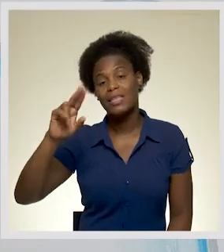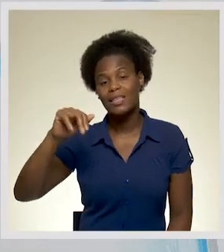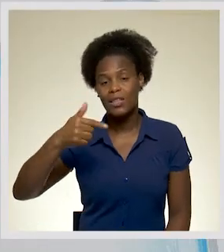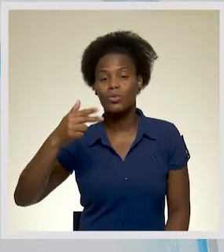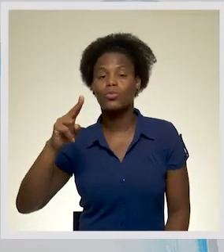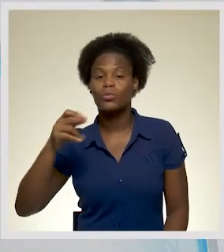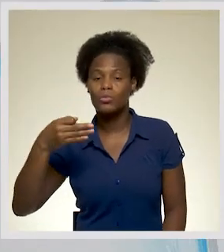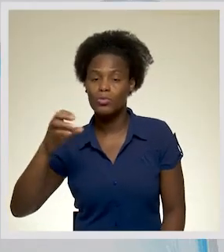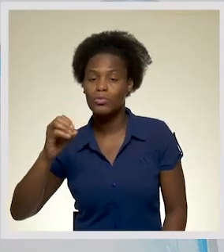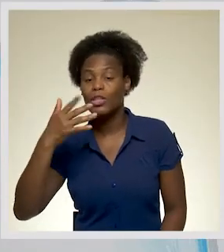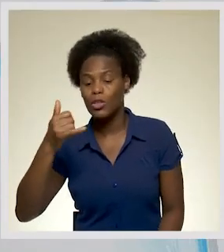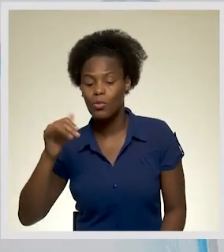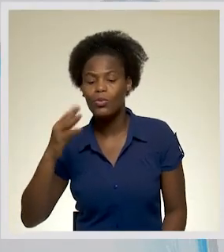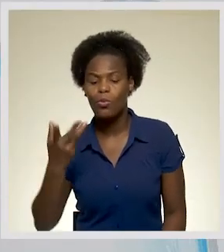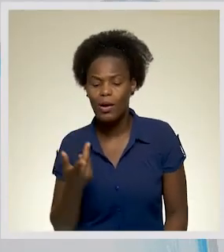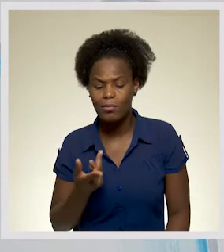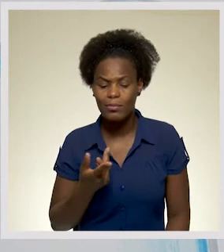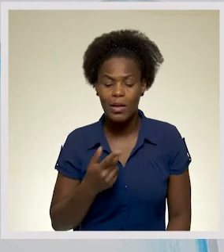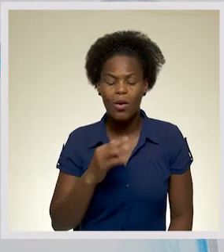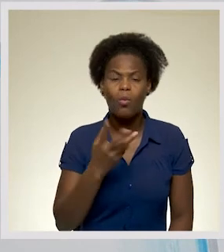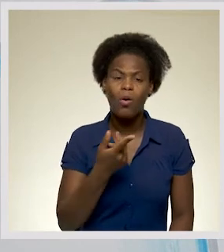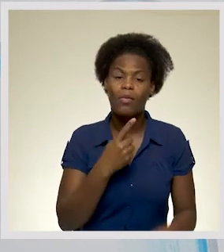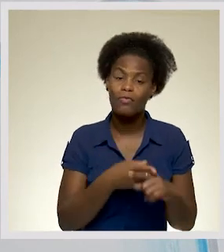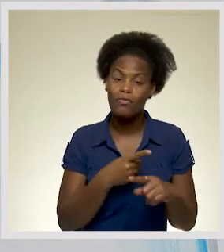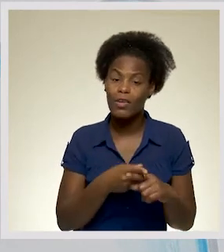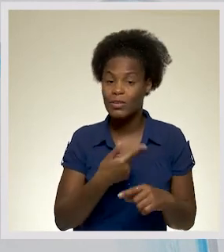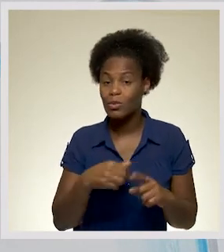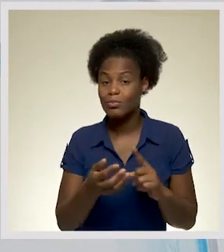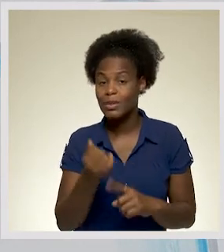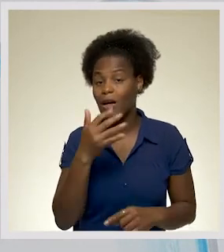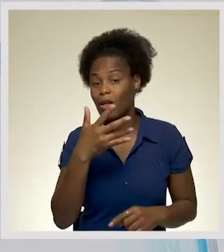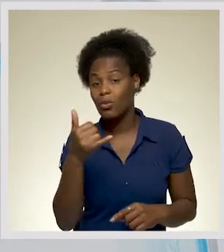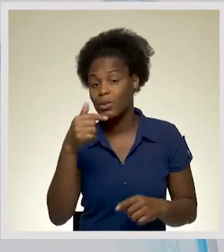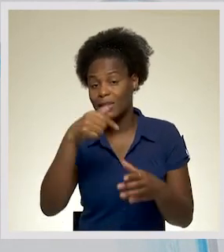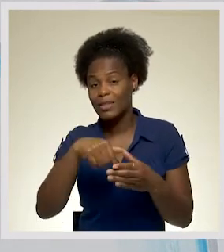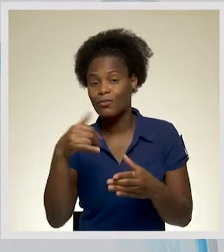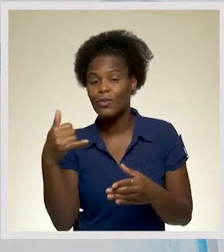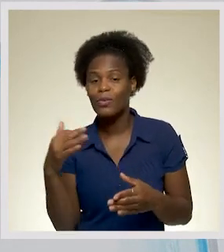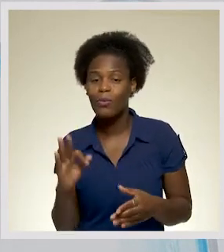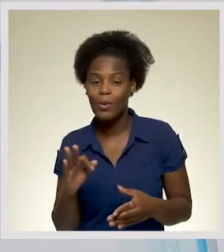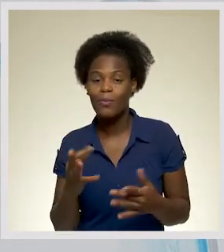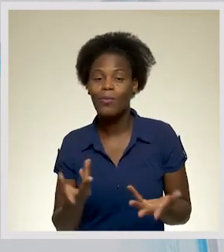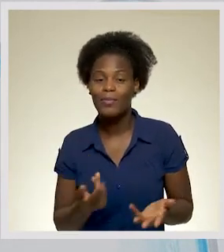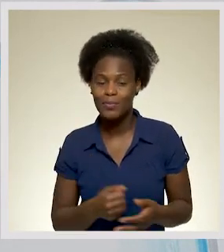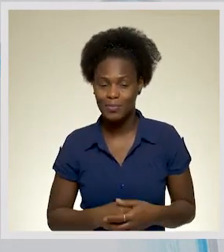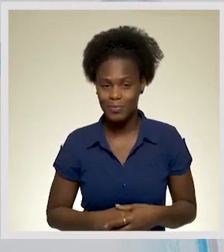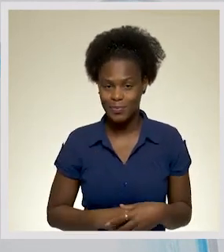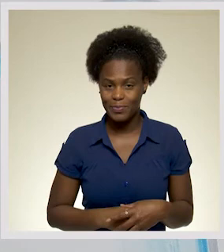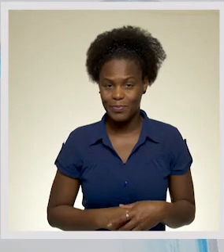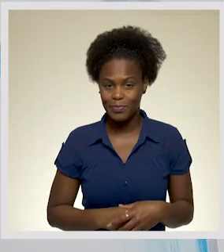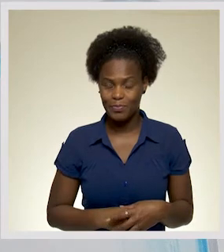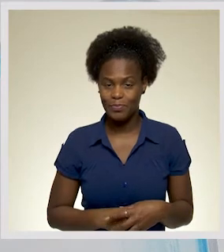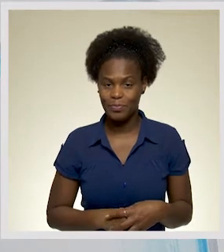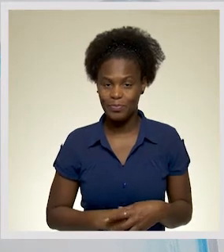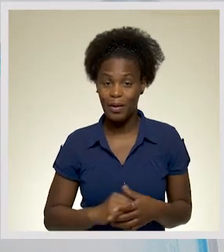entre quantas vezes obtemos 12 dentro de 24. Não é? Para saber quantas vezes